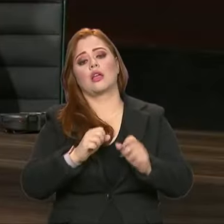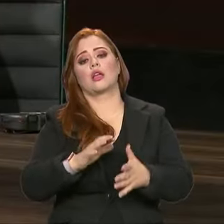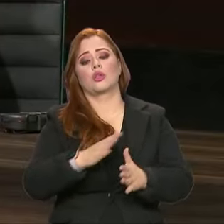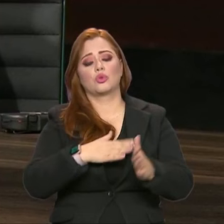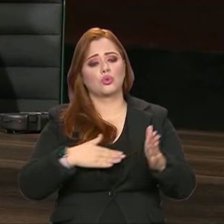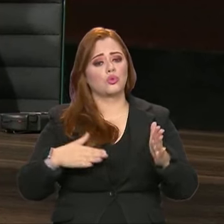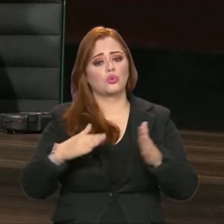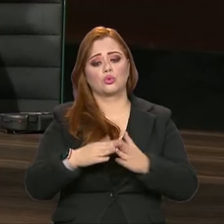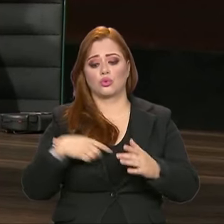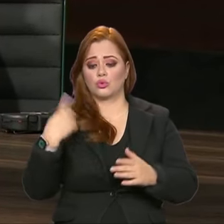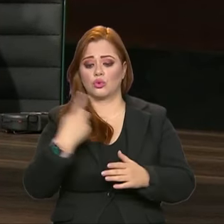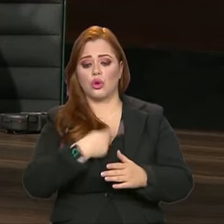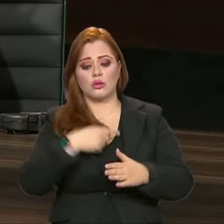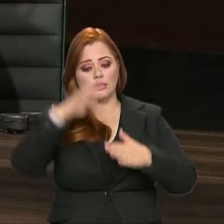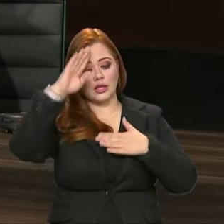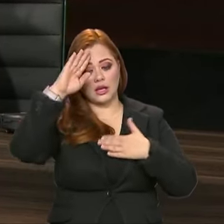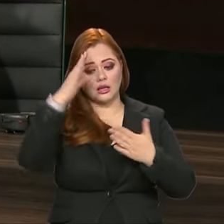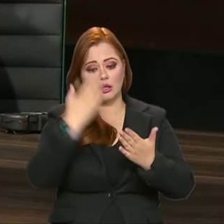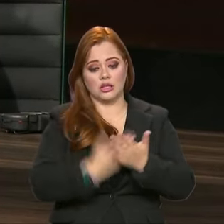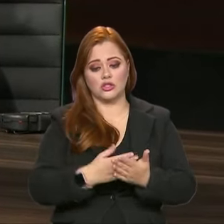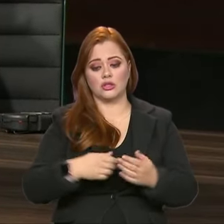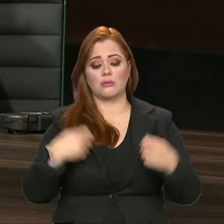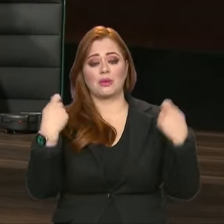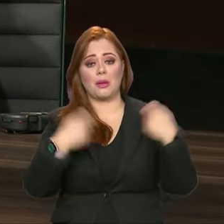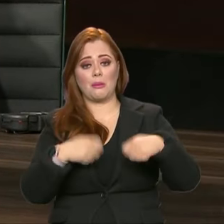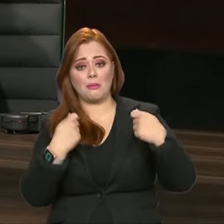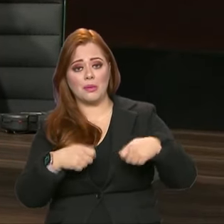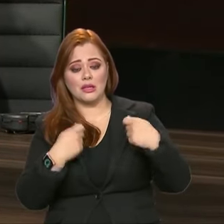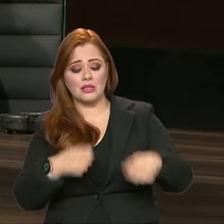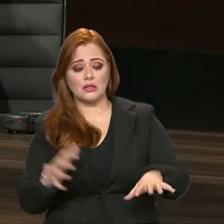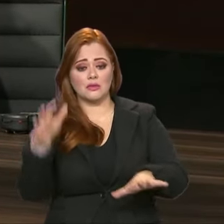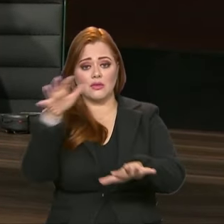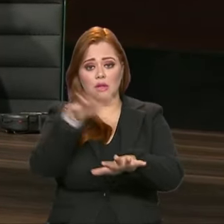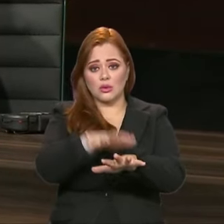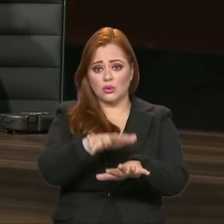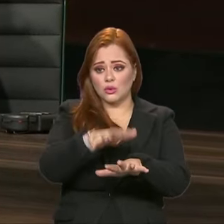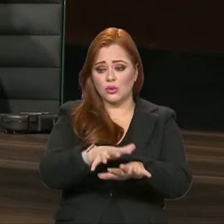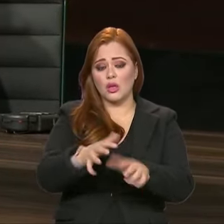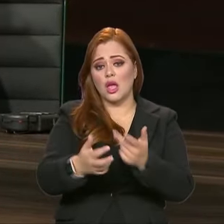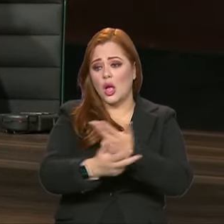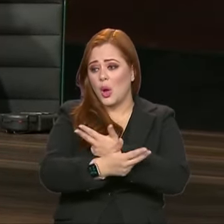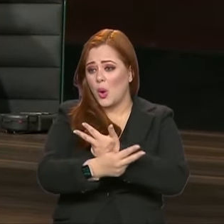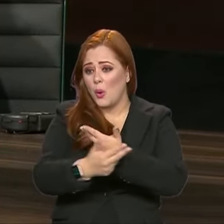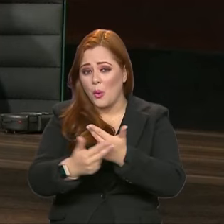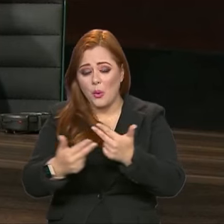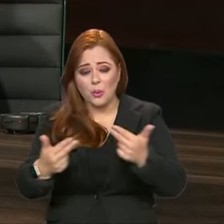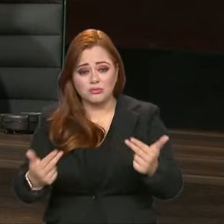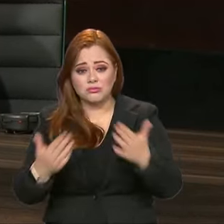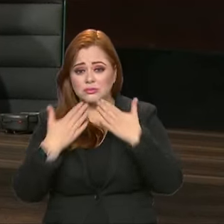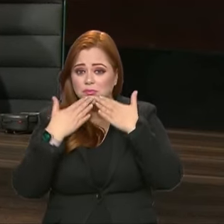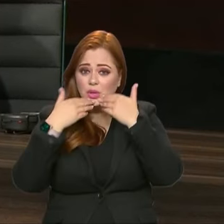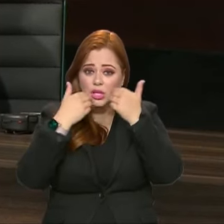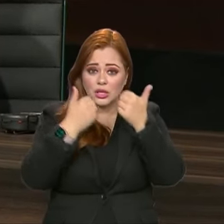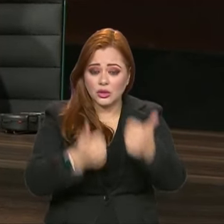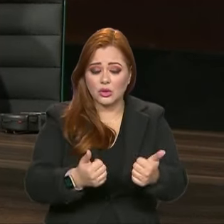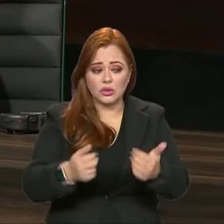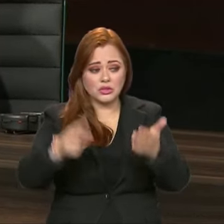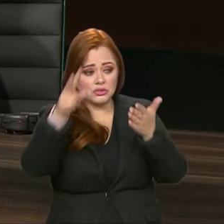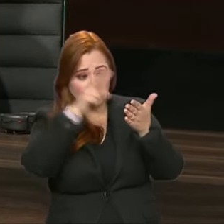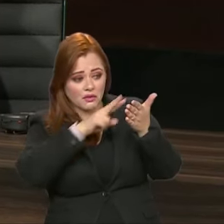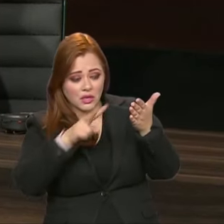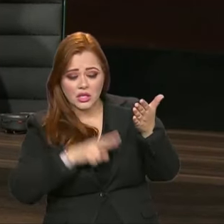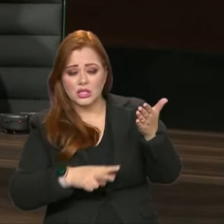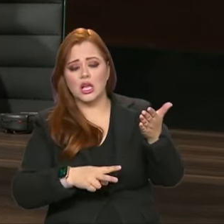Nós acreditamos que é necessário incluir mecanismos de medição, de